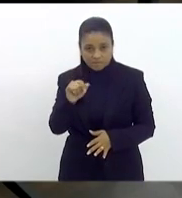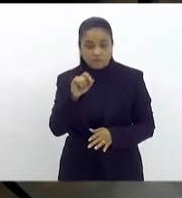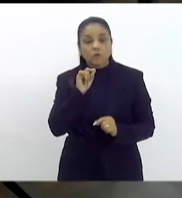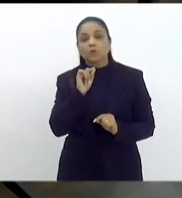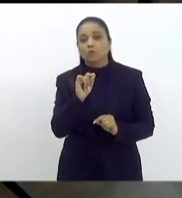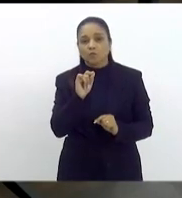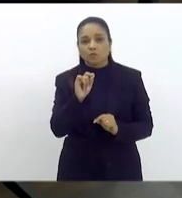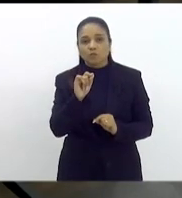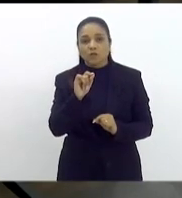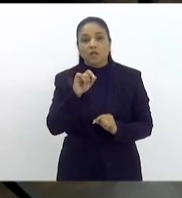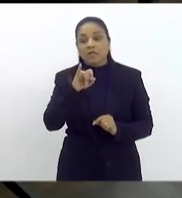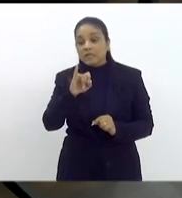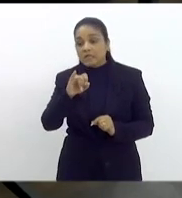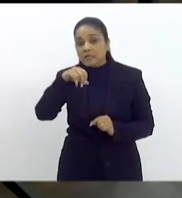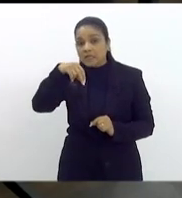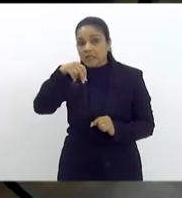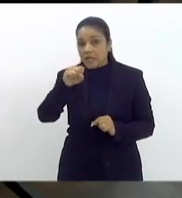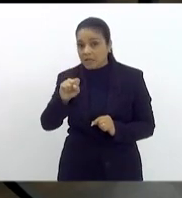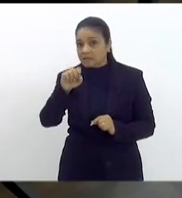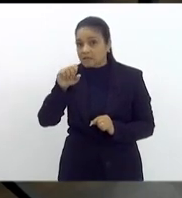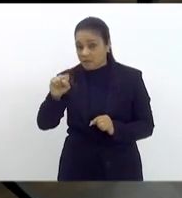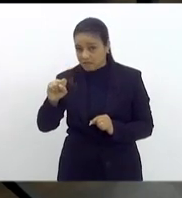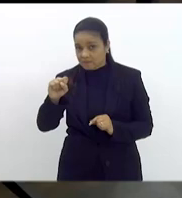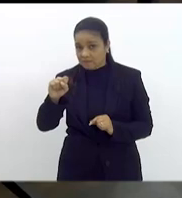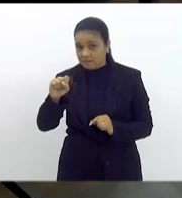questão do ISS,